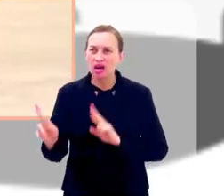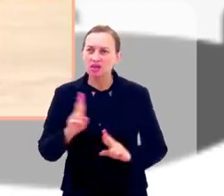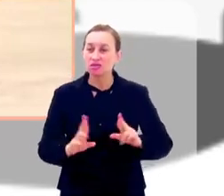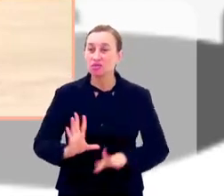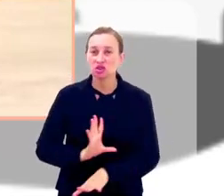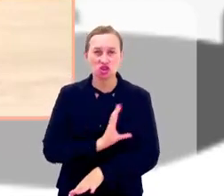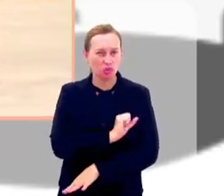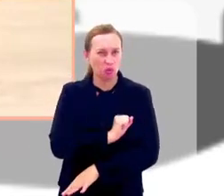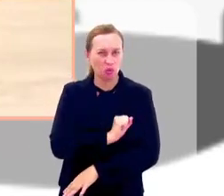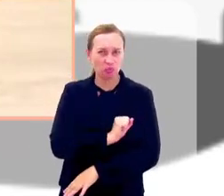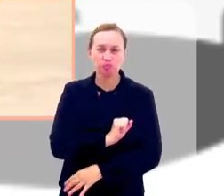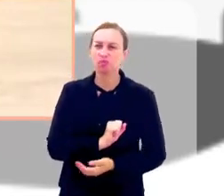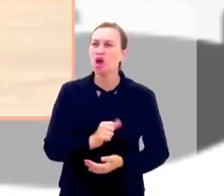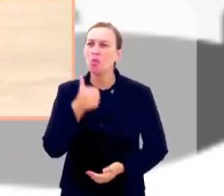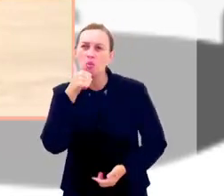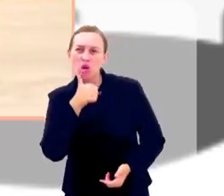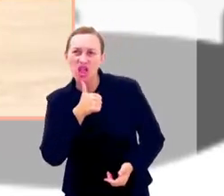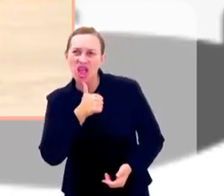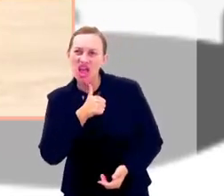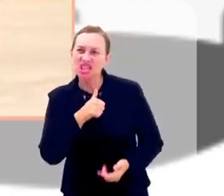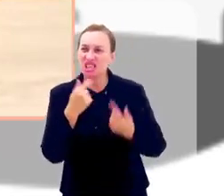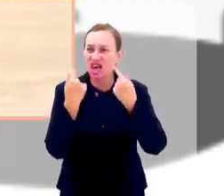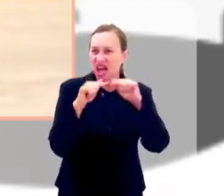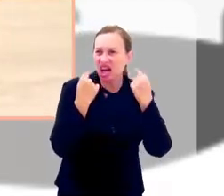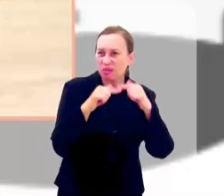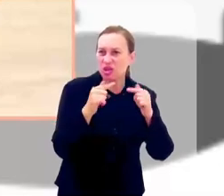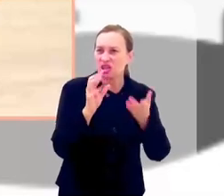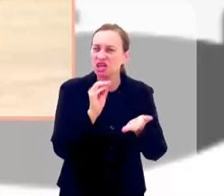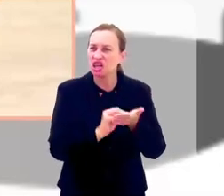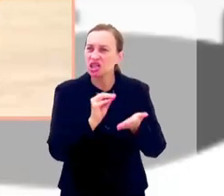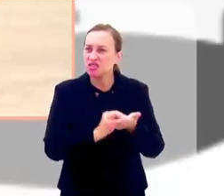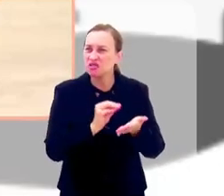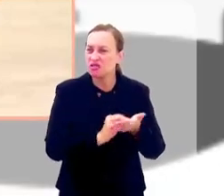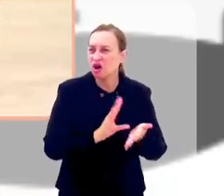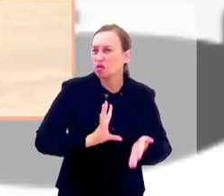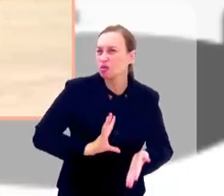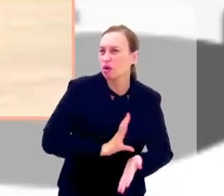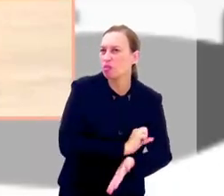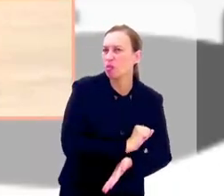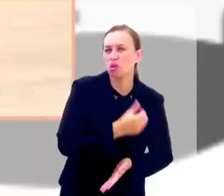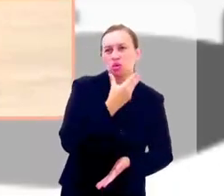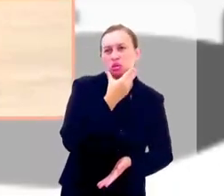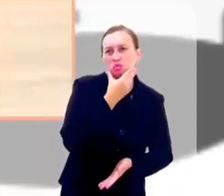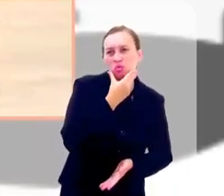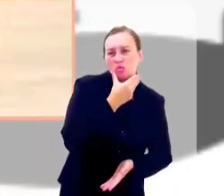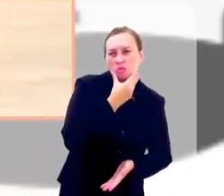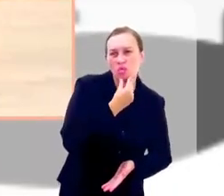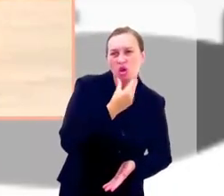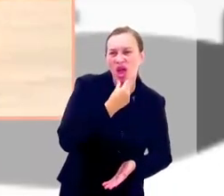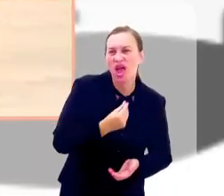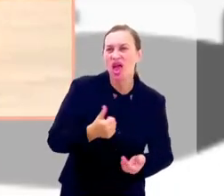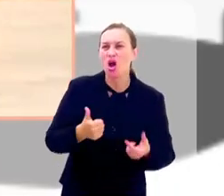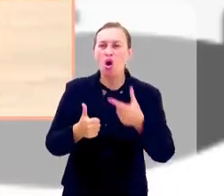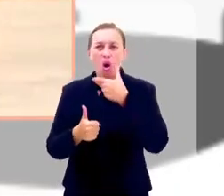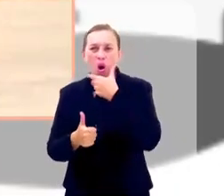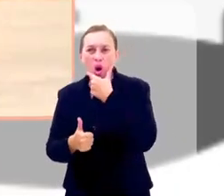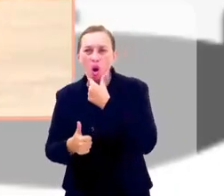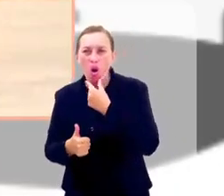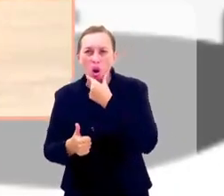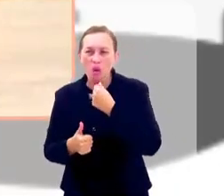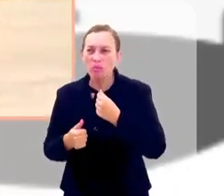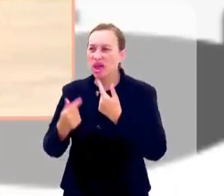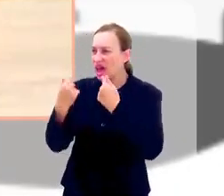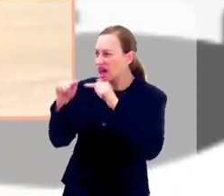de relacionamentos de amor. Mulheres reclamando que faltam homens, homens reclamando que faltam mulheres, e